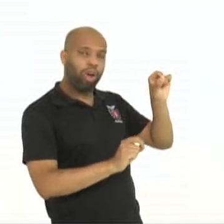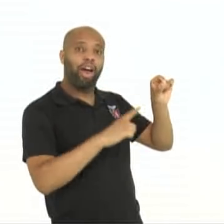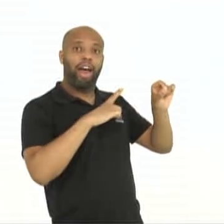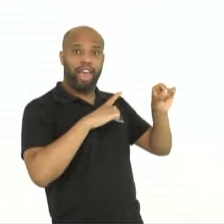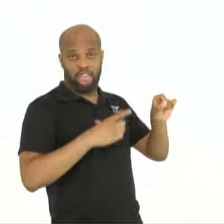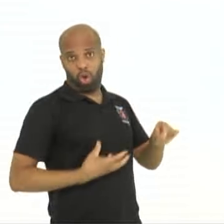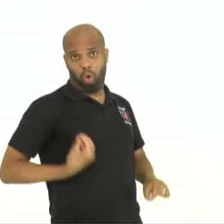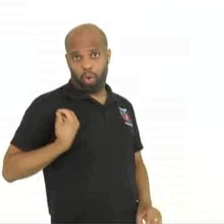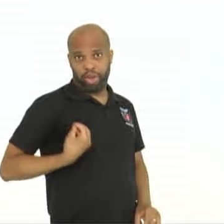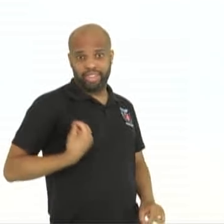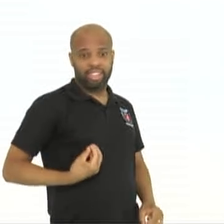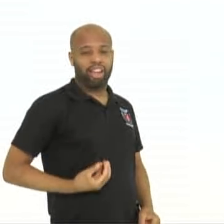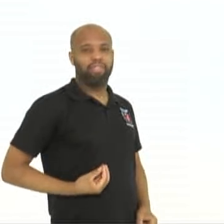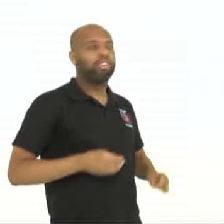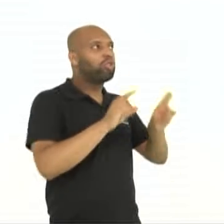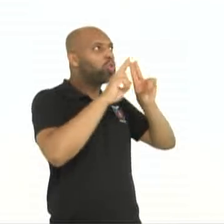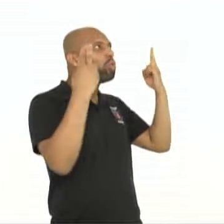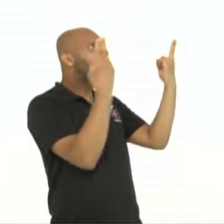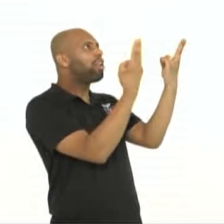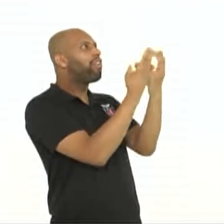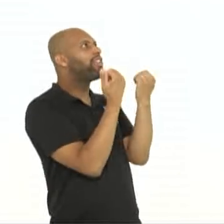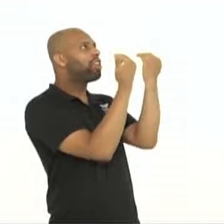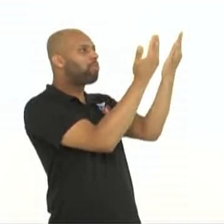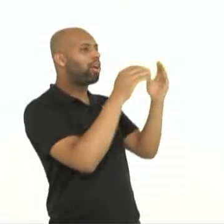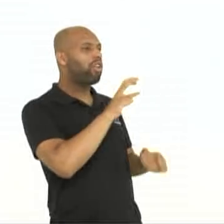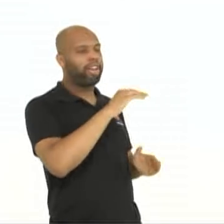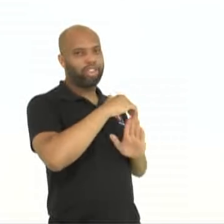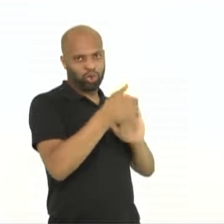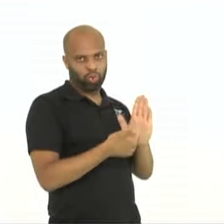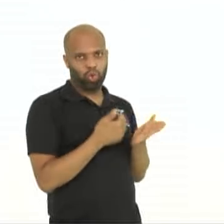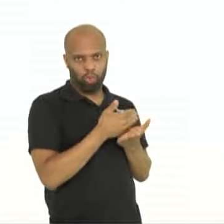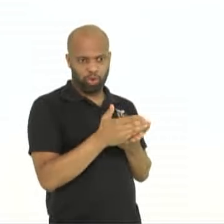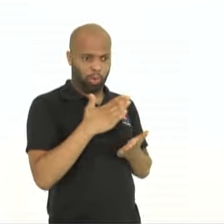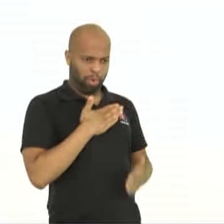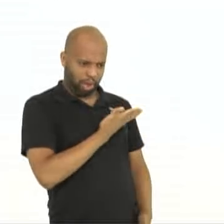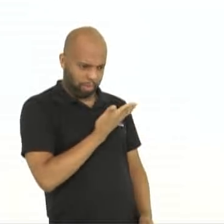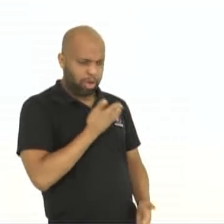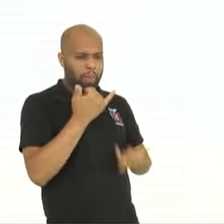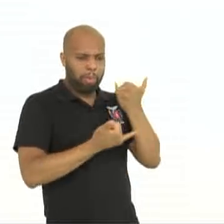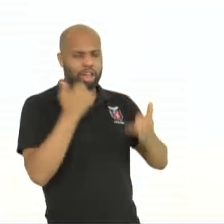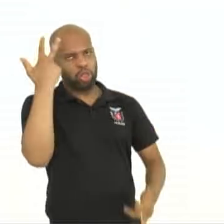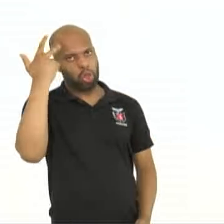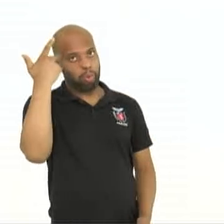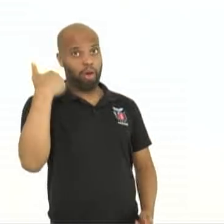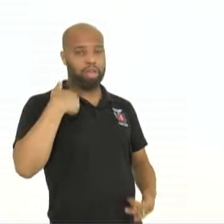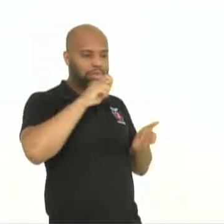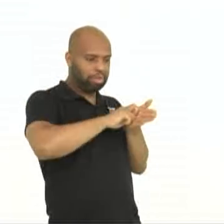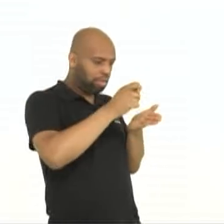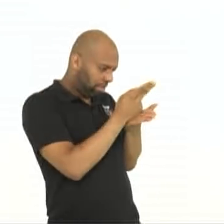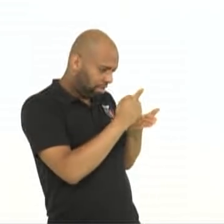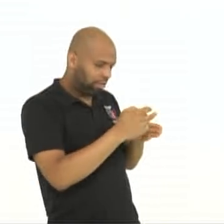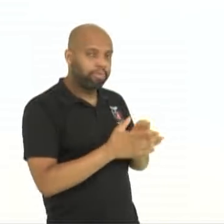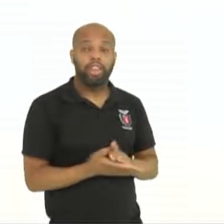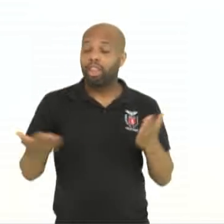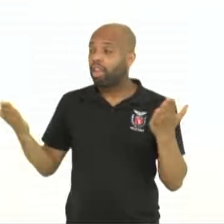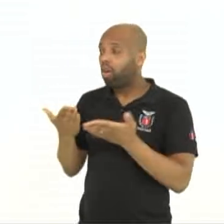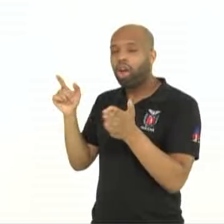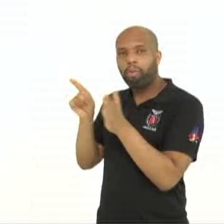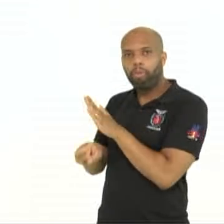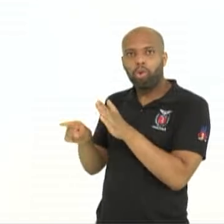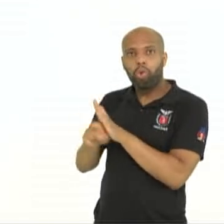estava vivendo no espaço. Foi assim que tudo começou. Agora a próxima pergunta. O livro O